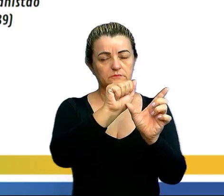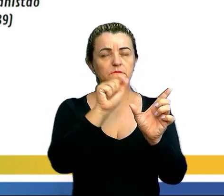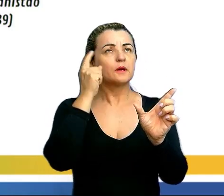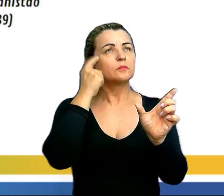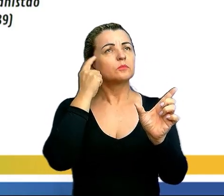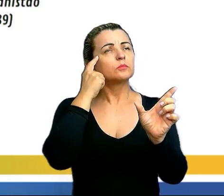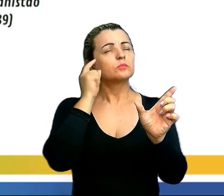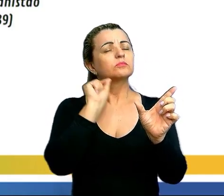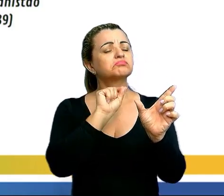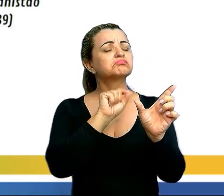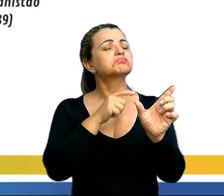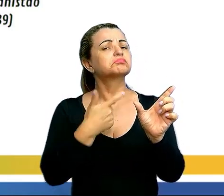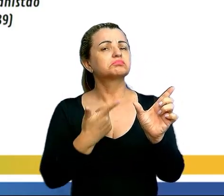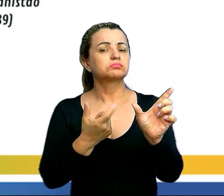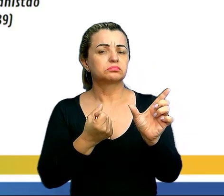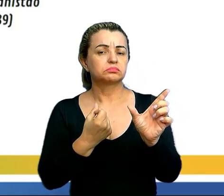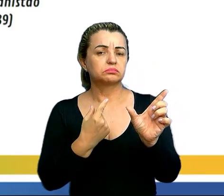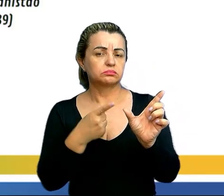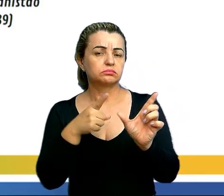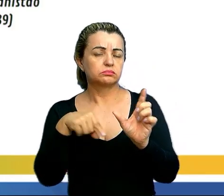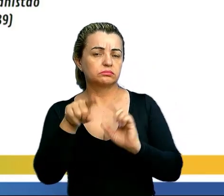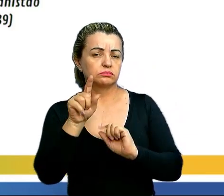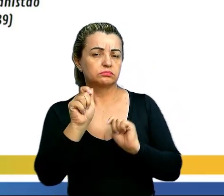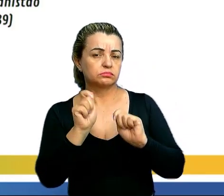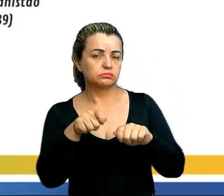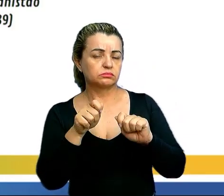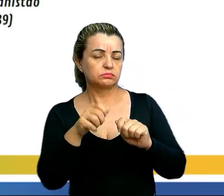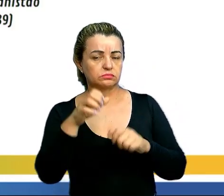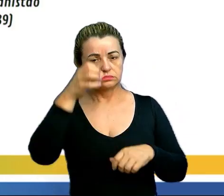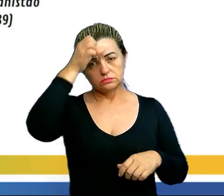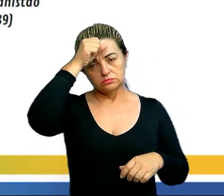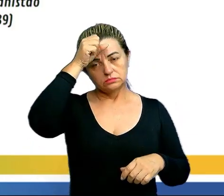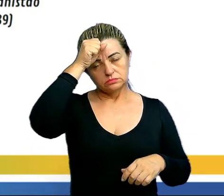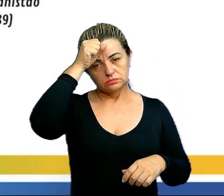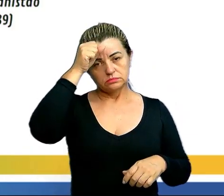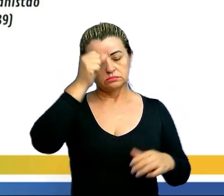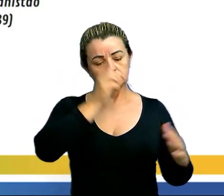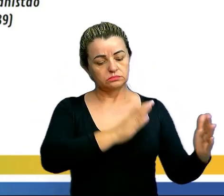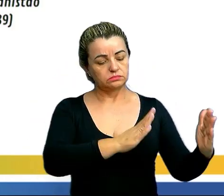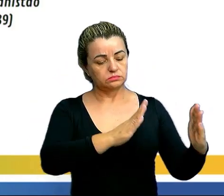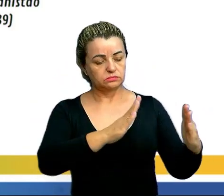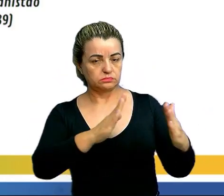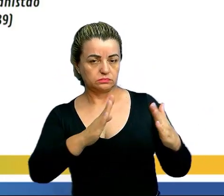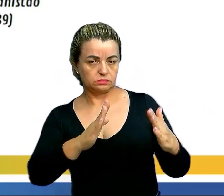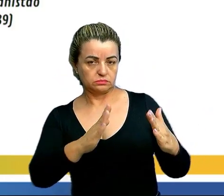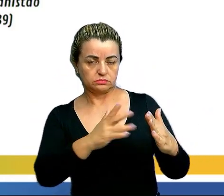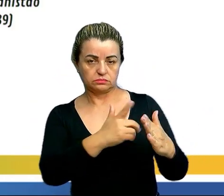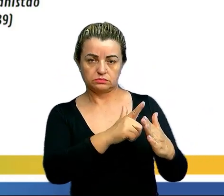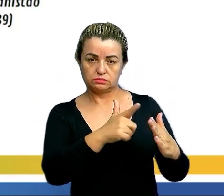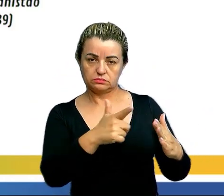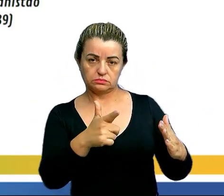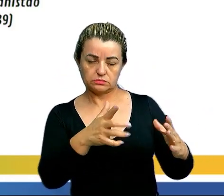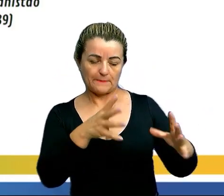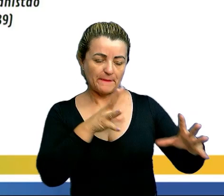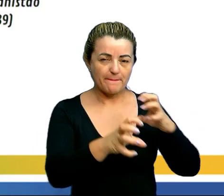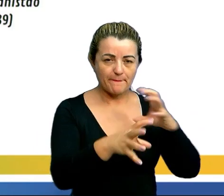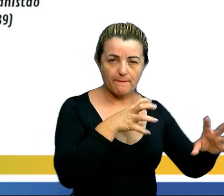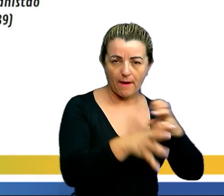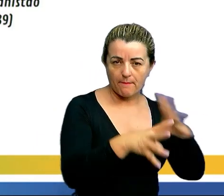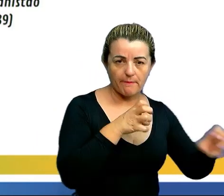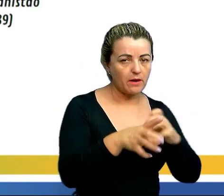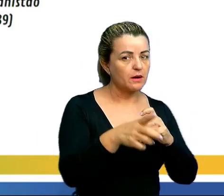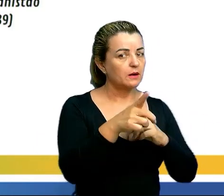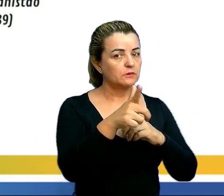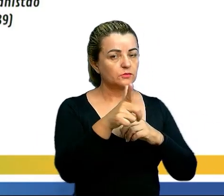gente pensar, né, provavelmente você pode ter aprendido assim, que foi um período da história em que não houve conflitos, né?